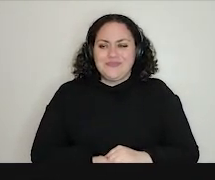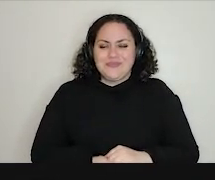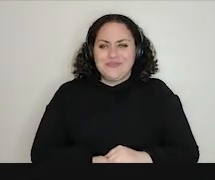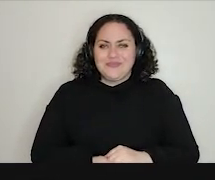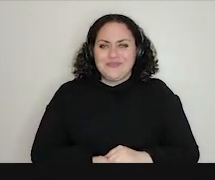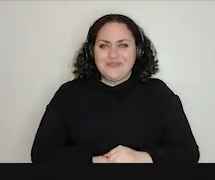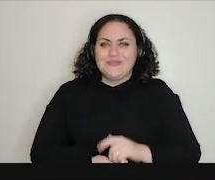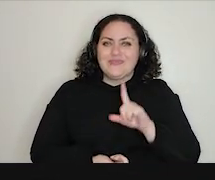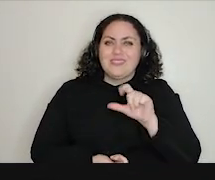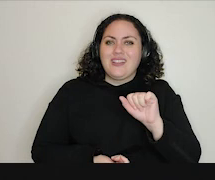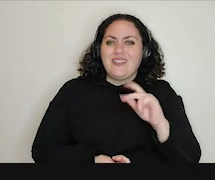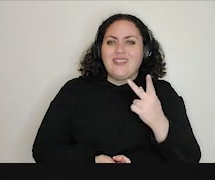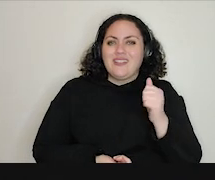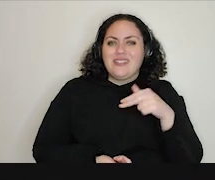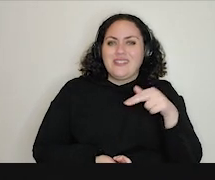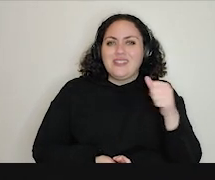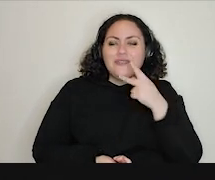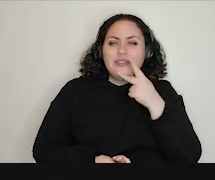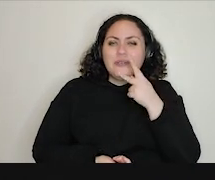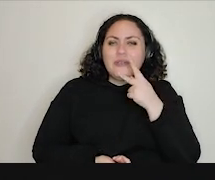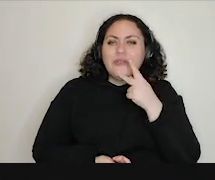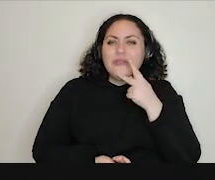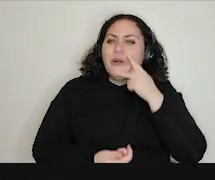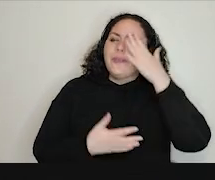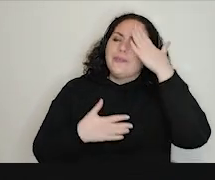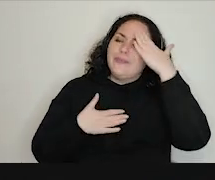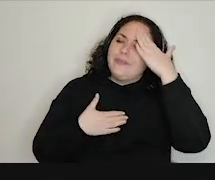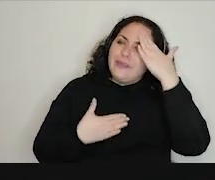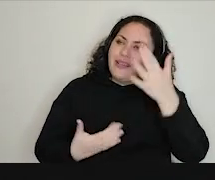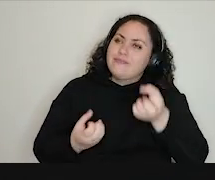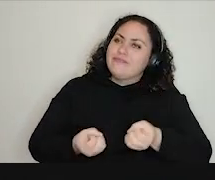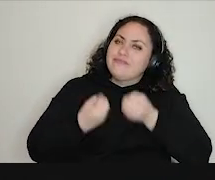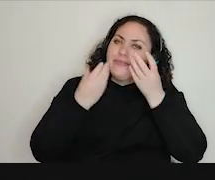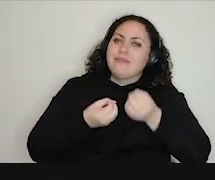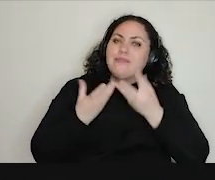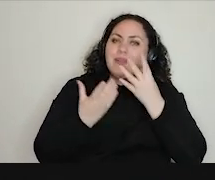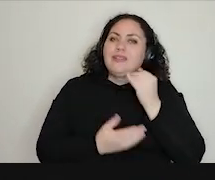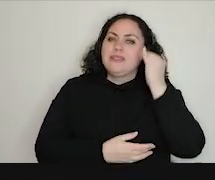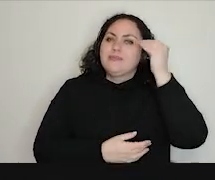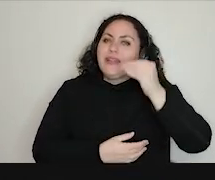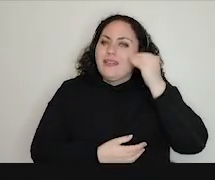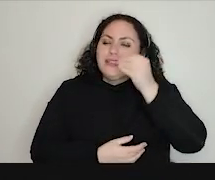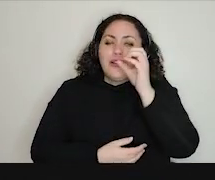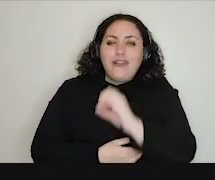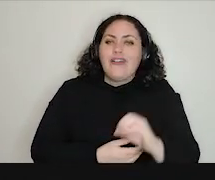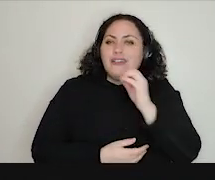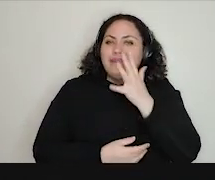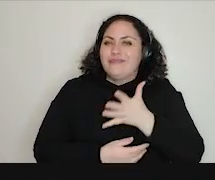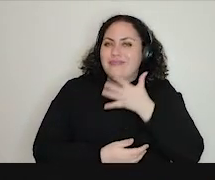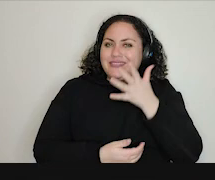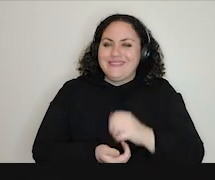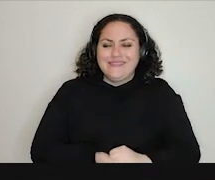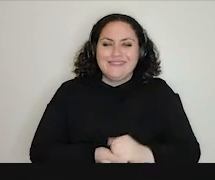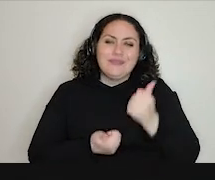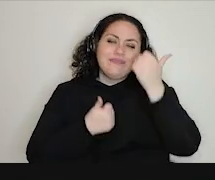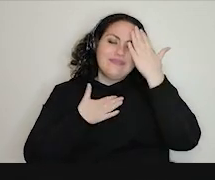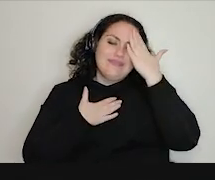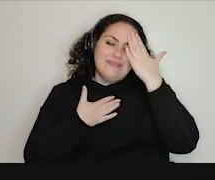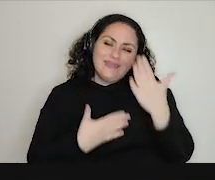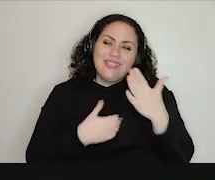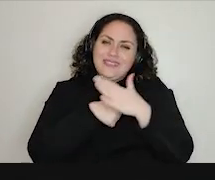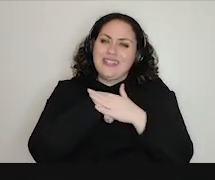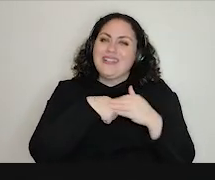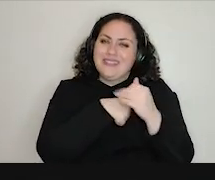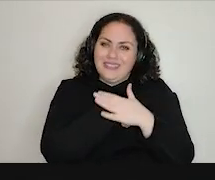A Lahana, Sofia, obrigada por compartilhar esses relatos. Excelente a tua fala. Muito obrigada, gente, pelo carinho. Muito obrigada